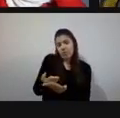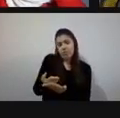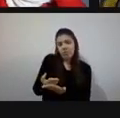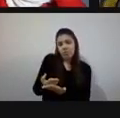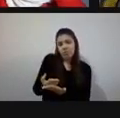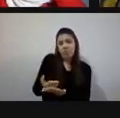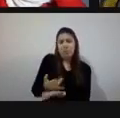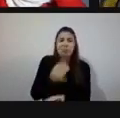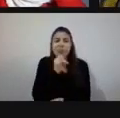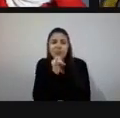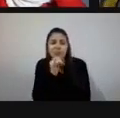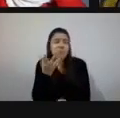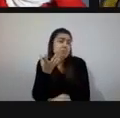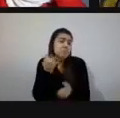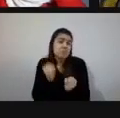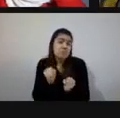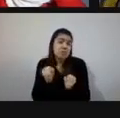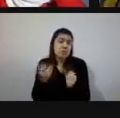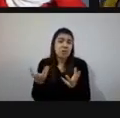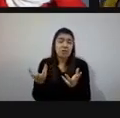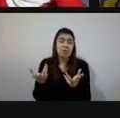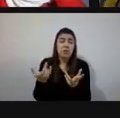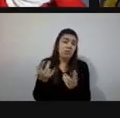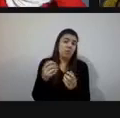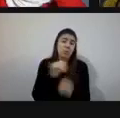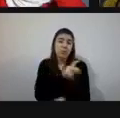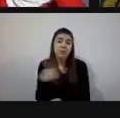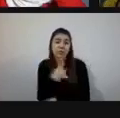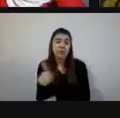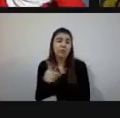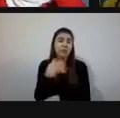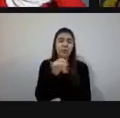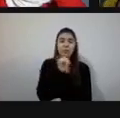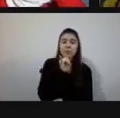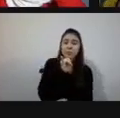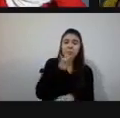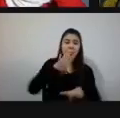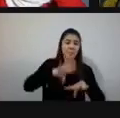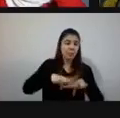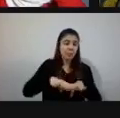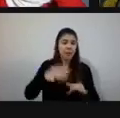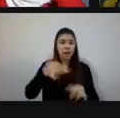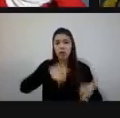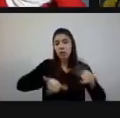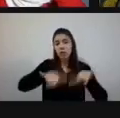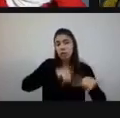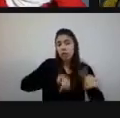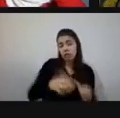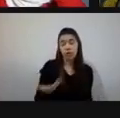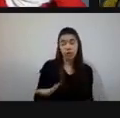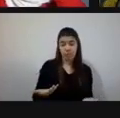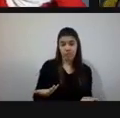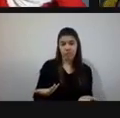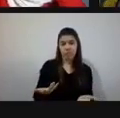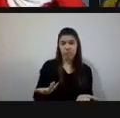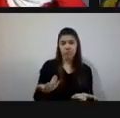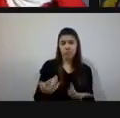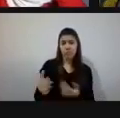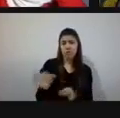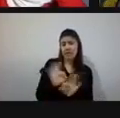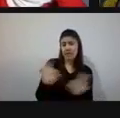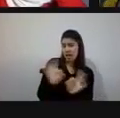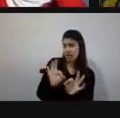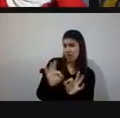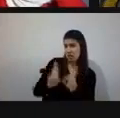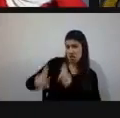tem nada a ver de química, não tem nada a ver com a matéria dele. Mas é o professor que a aluna vai ter, a professora que ela vai chegar no final e